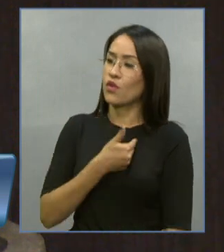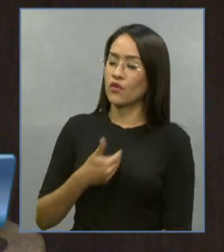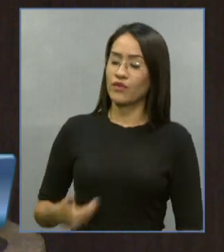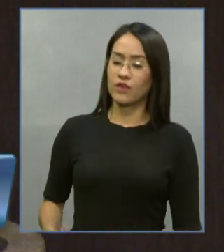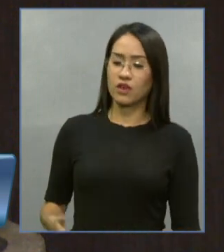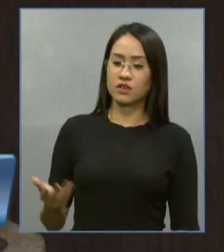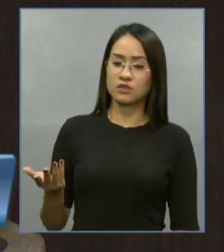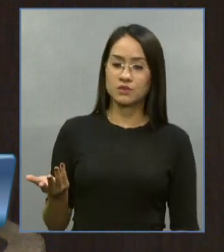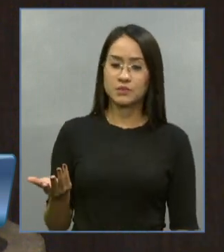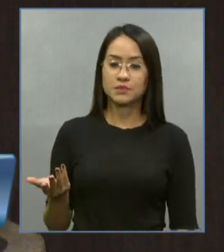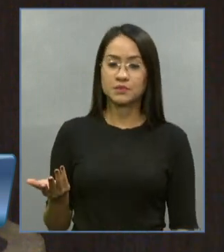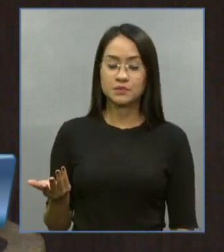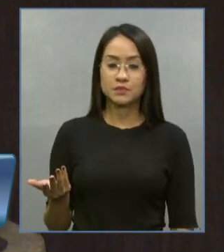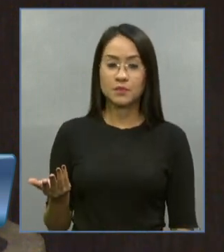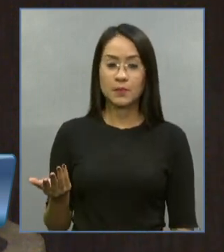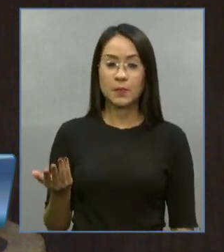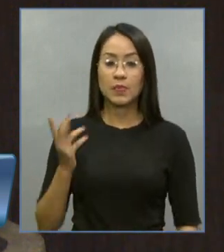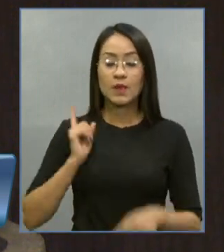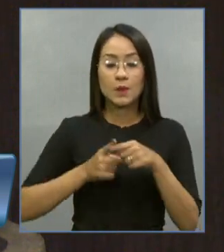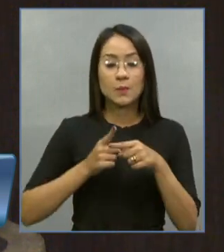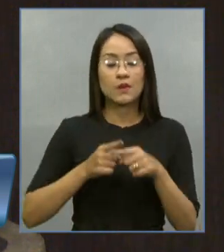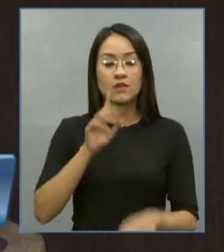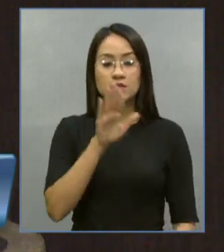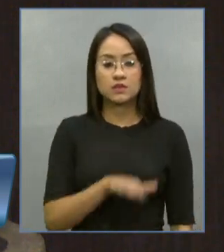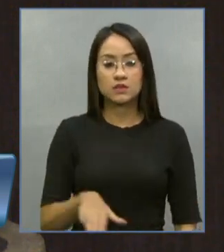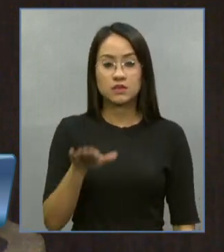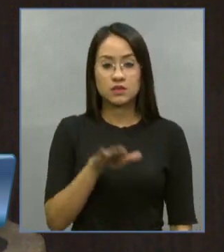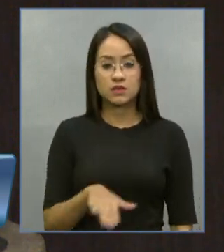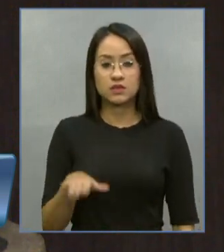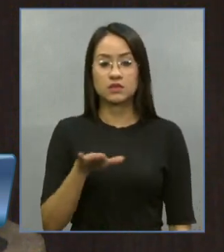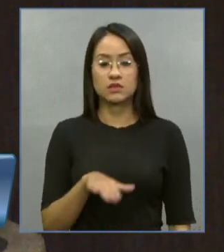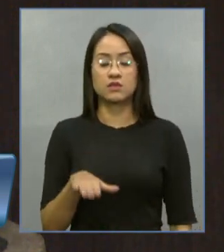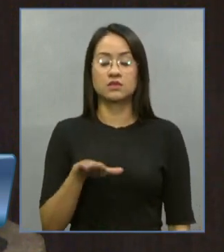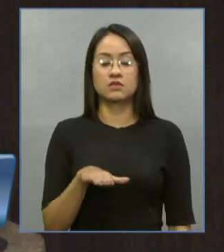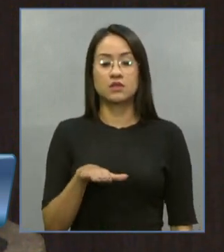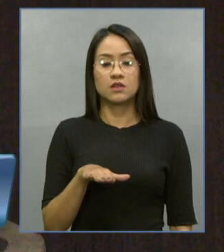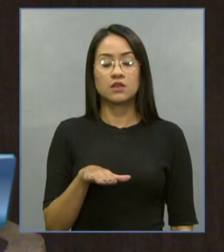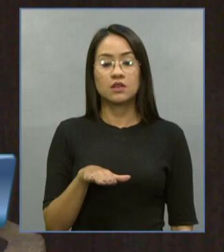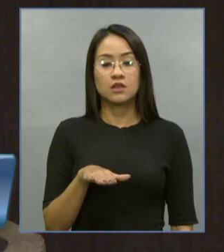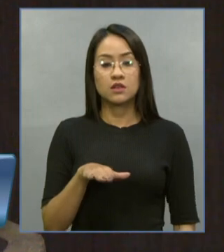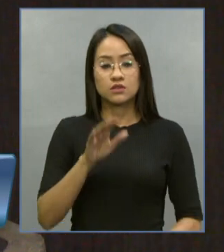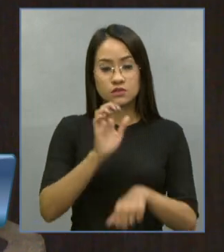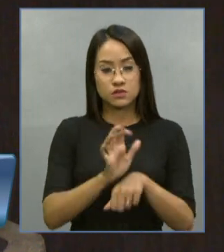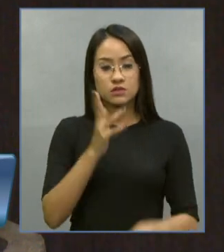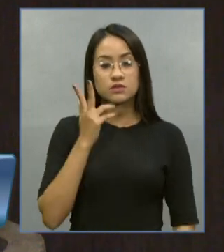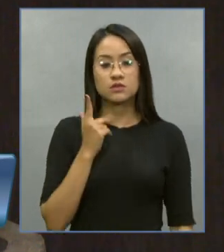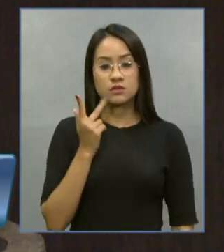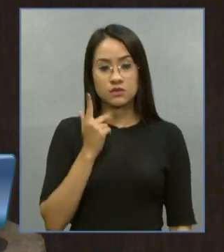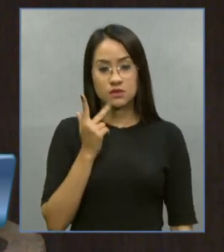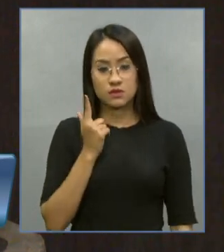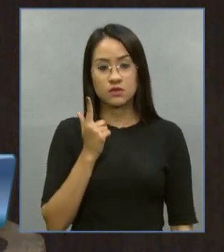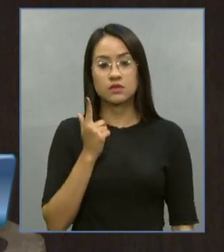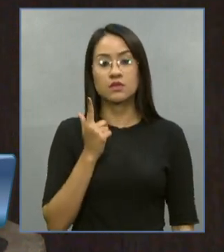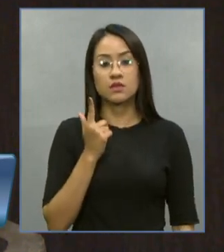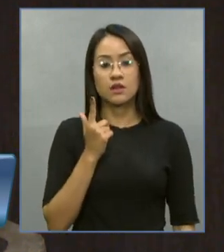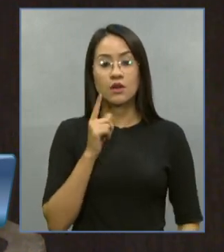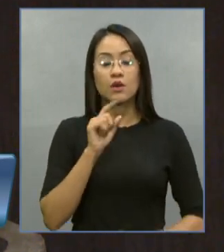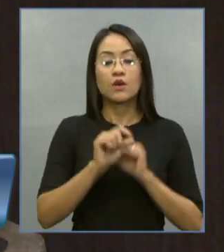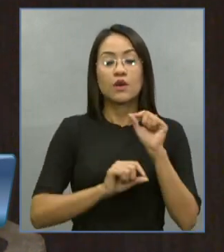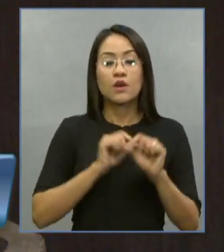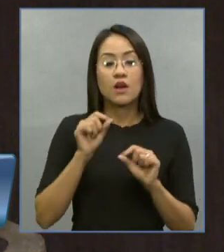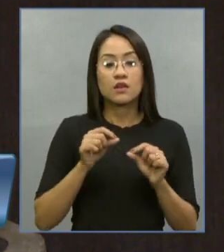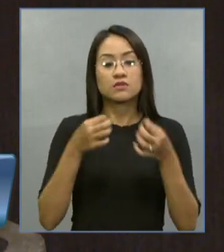gestores para esta questão das crianças na primeira infância no estado do Ceará, para o seu